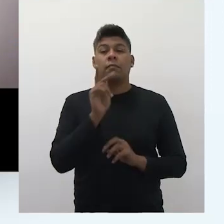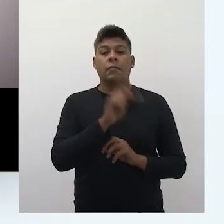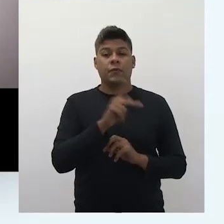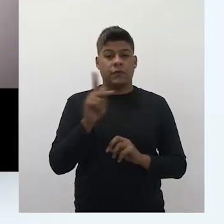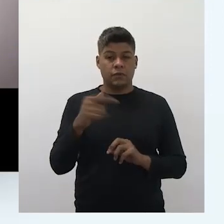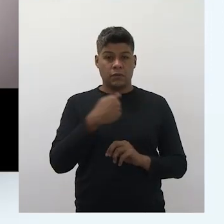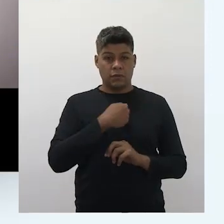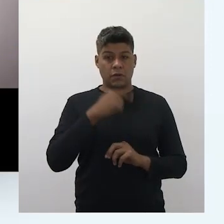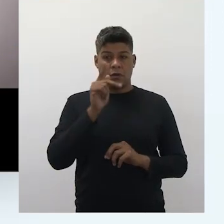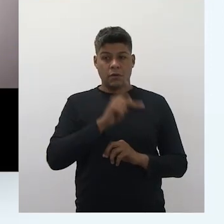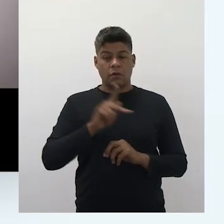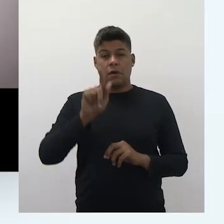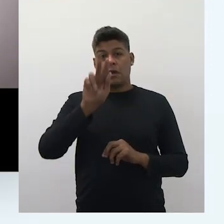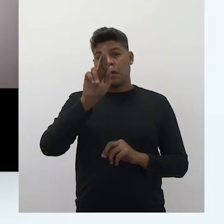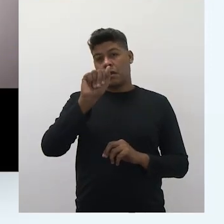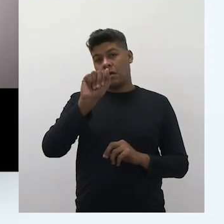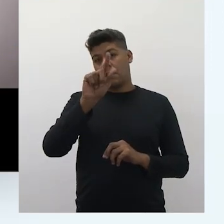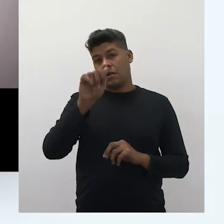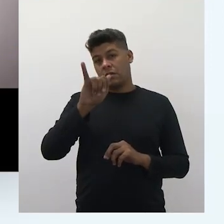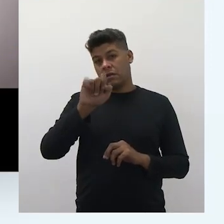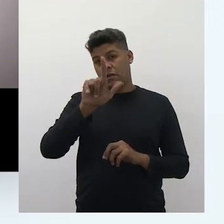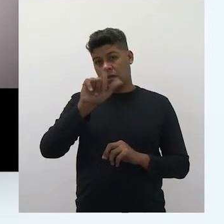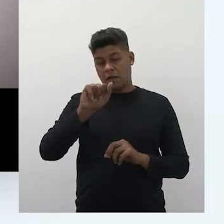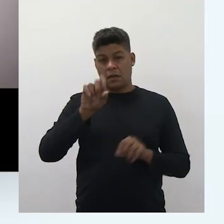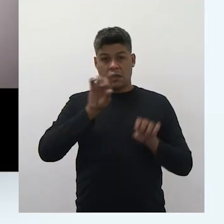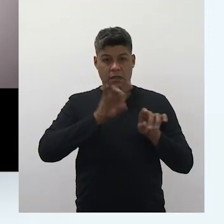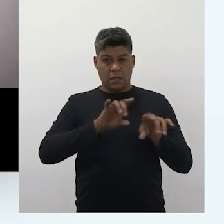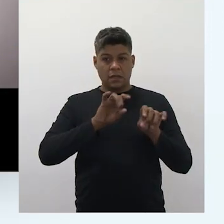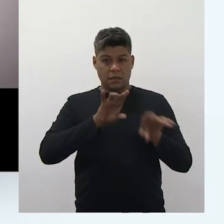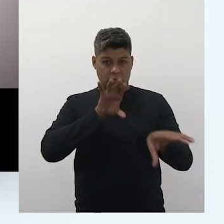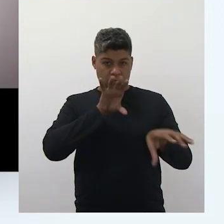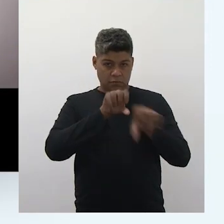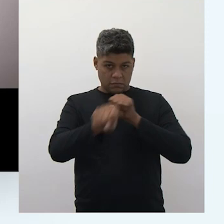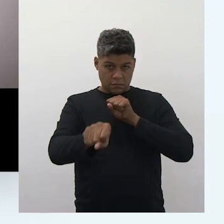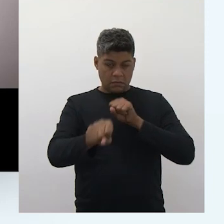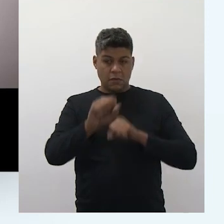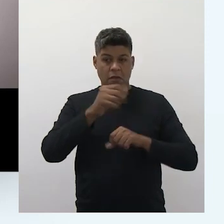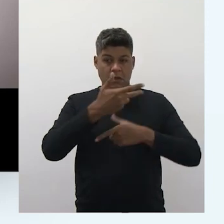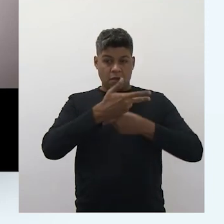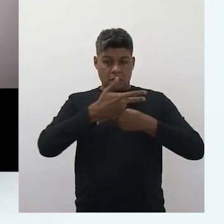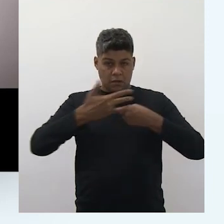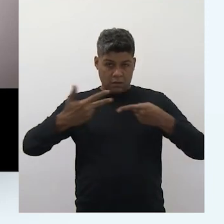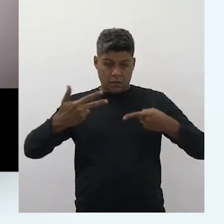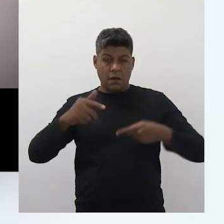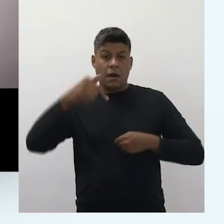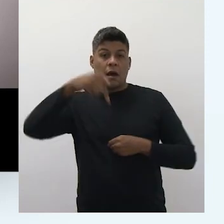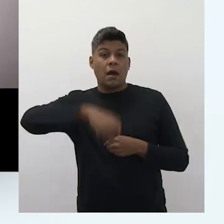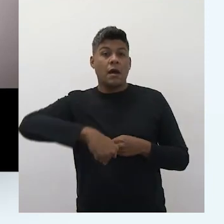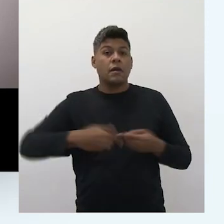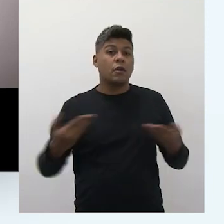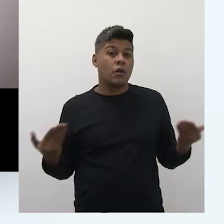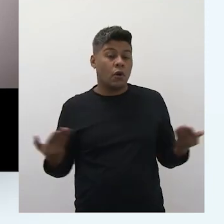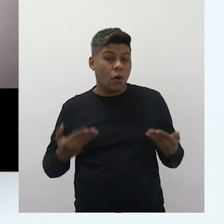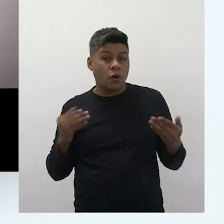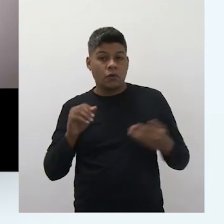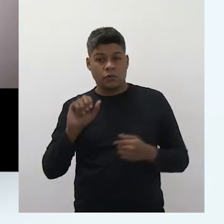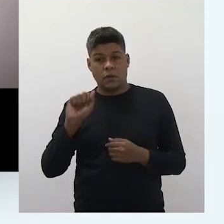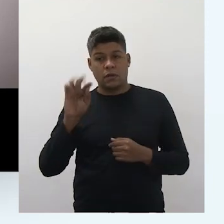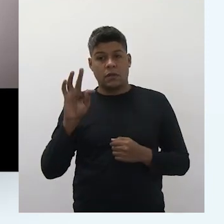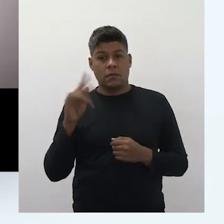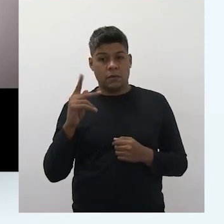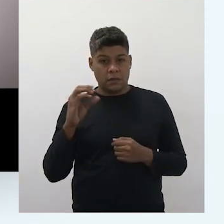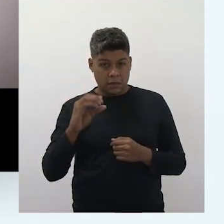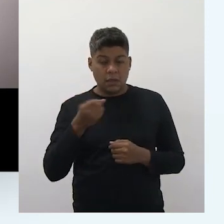Professores, eu sou a professora Graziela Alvarenga, sou técnica de formação aqui da IFAP e hoje, para a nossa TPC, eu vou fazer